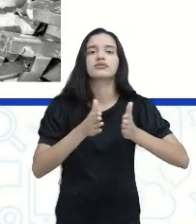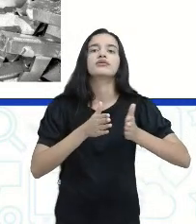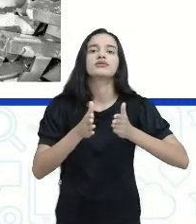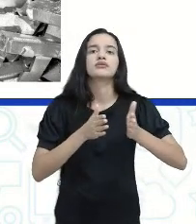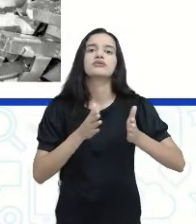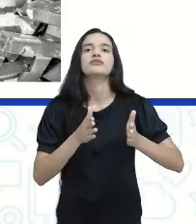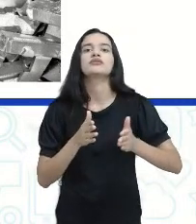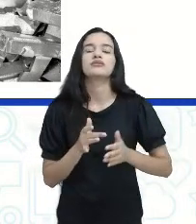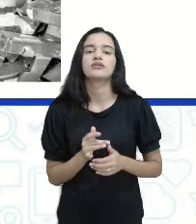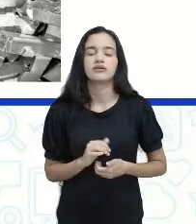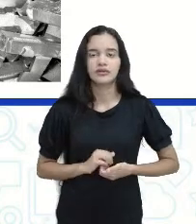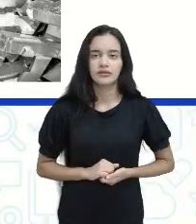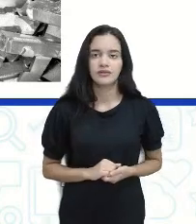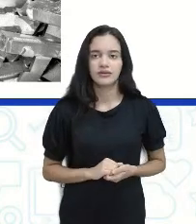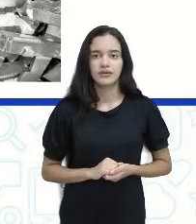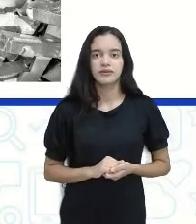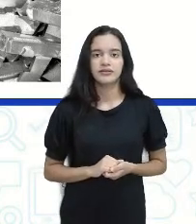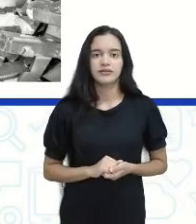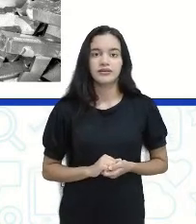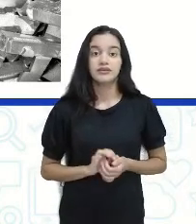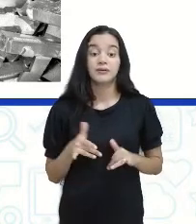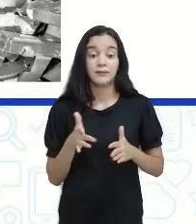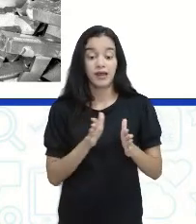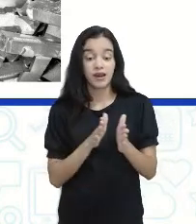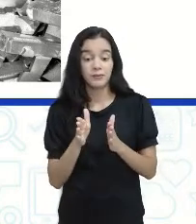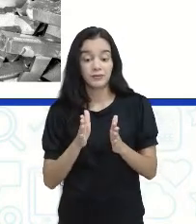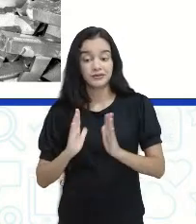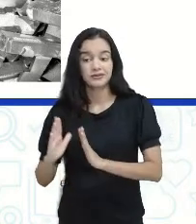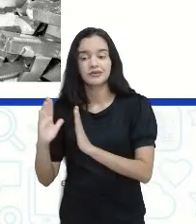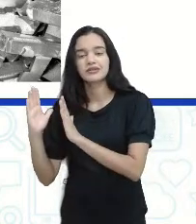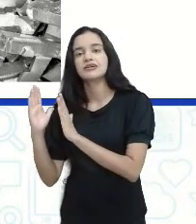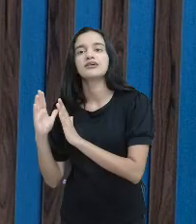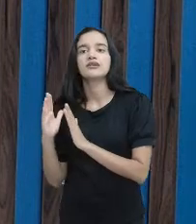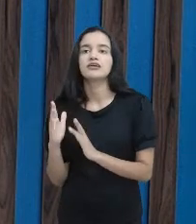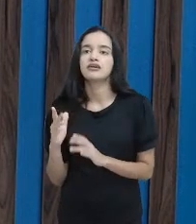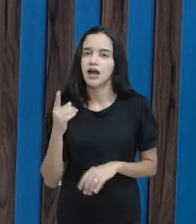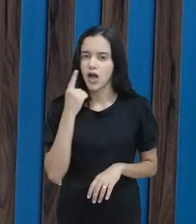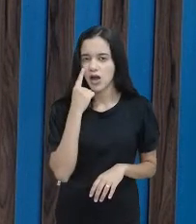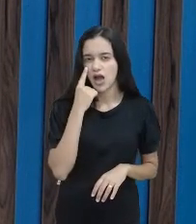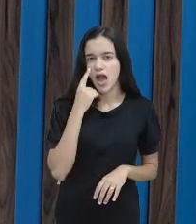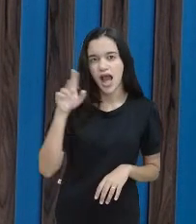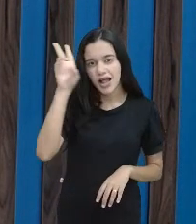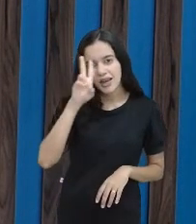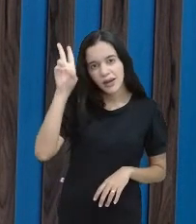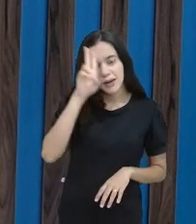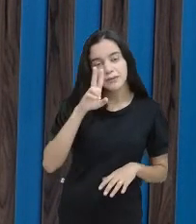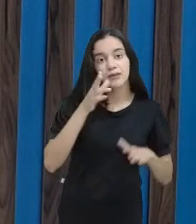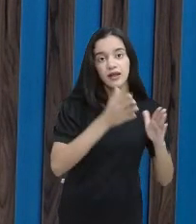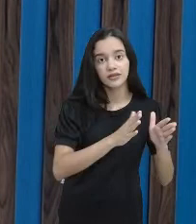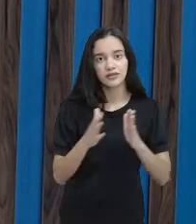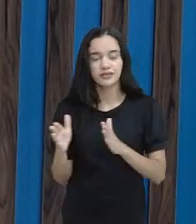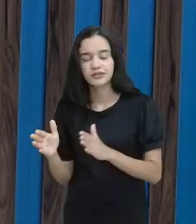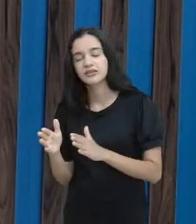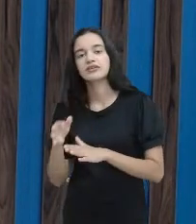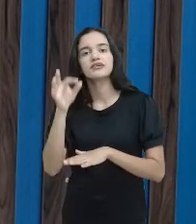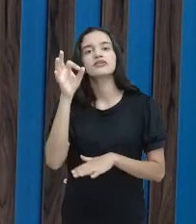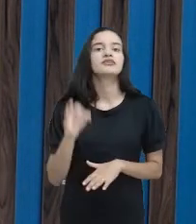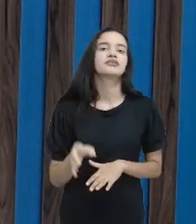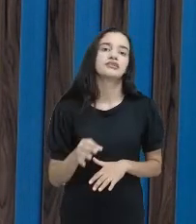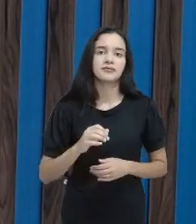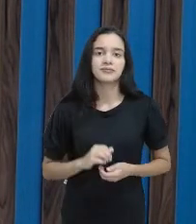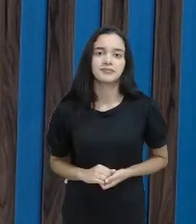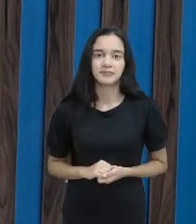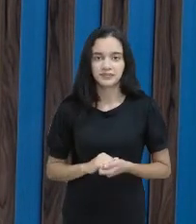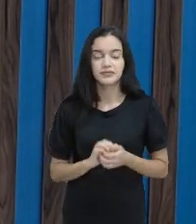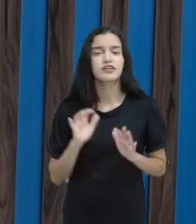colunas, estão aí na transição para o próximo, né? Para as próximas colunas. Então, é só, gente, lembrar dessa classificação, tá certo? Metais de transição,